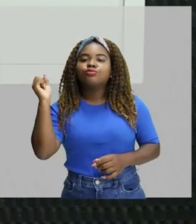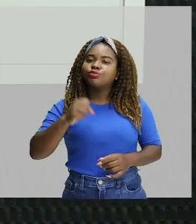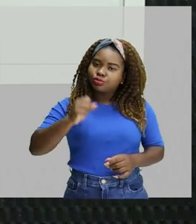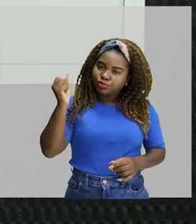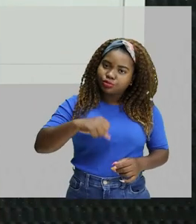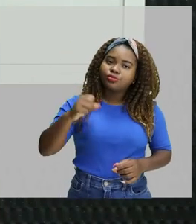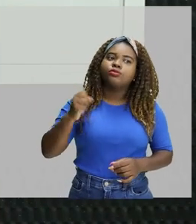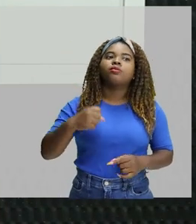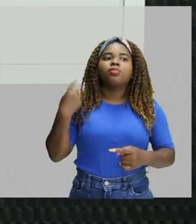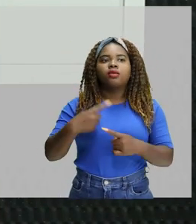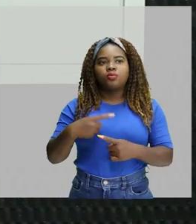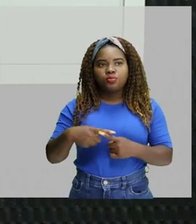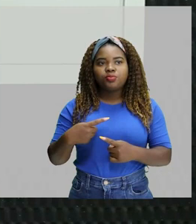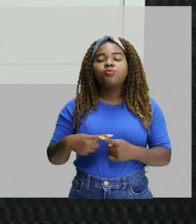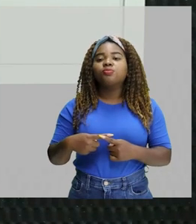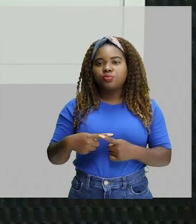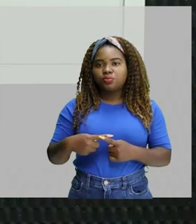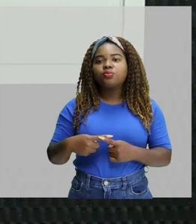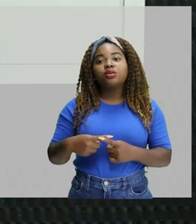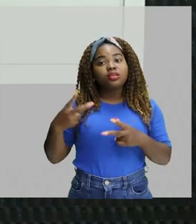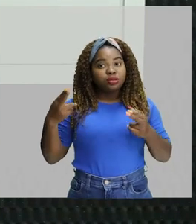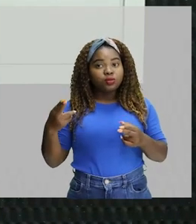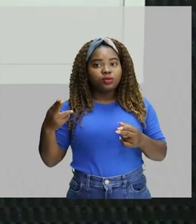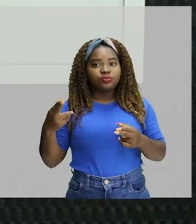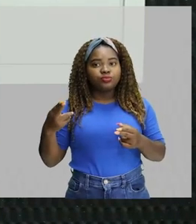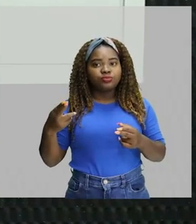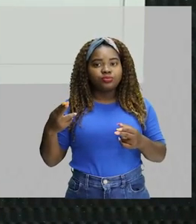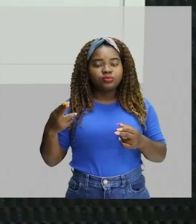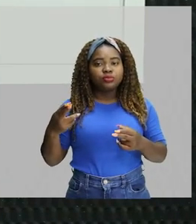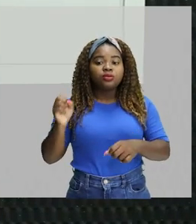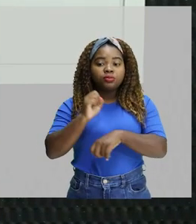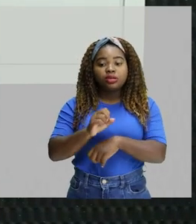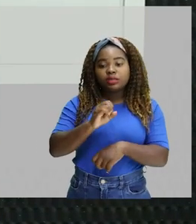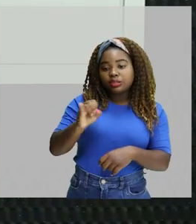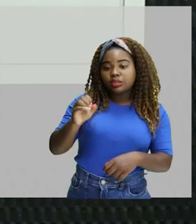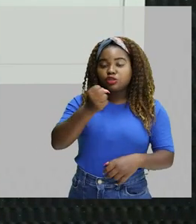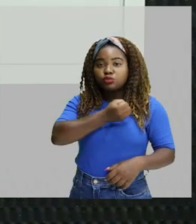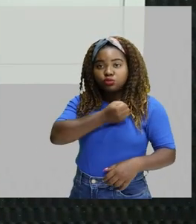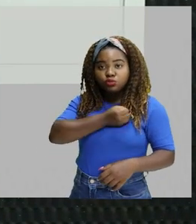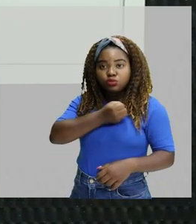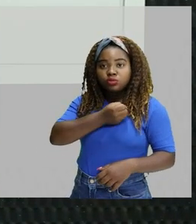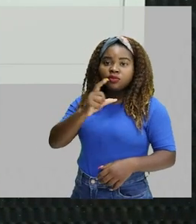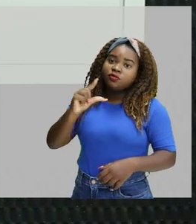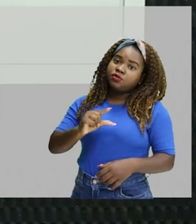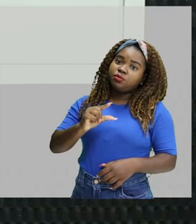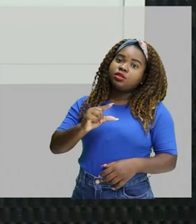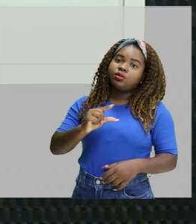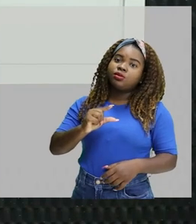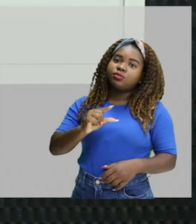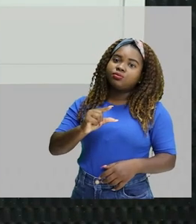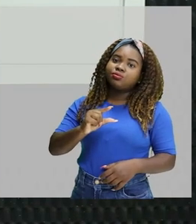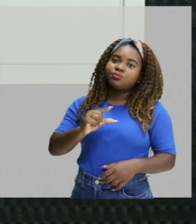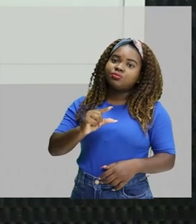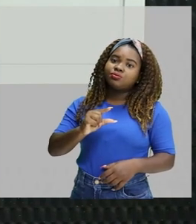porque aqui ó tem grau um e aqui tem grau um tá igual eu só paro se esse grau aqui for menor do que esse